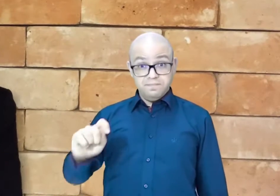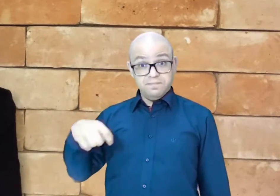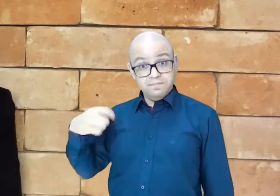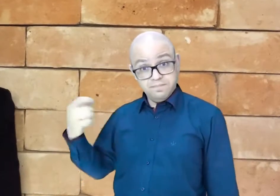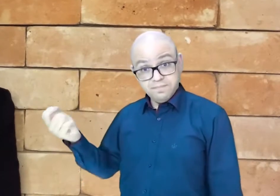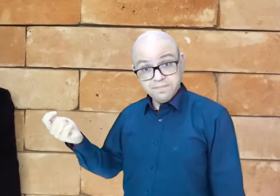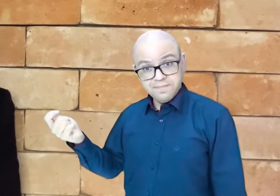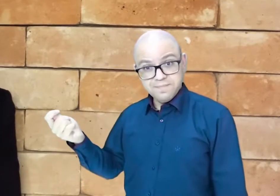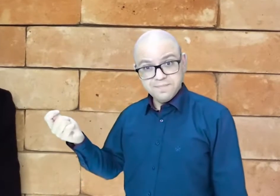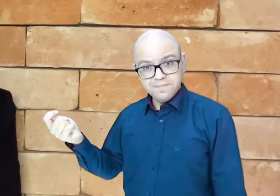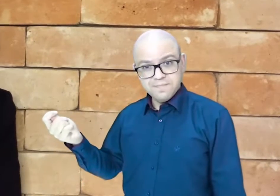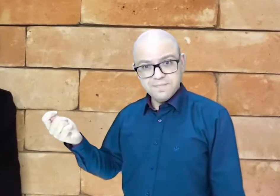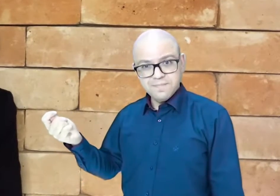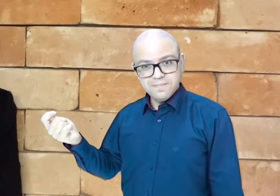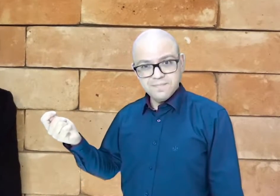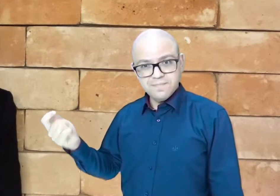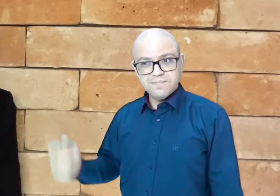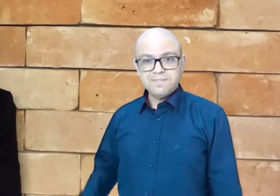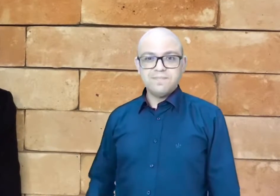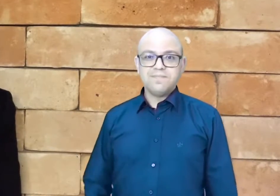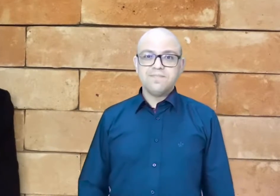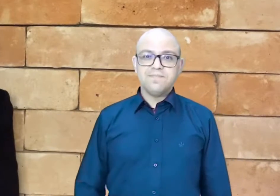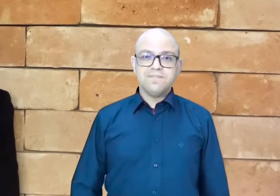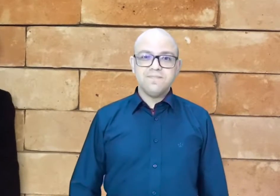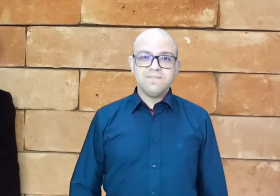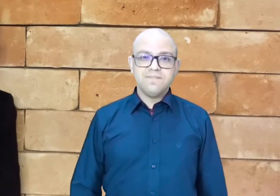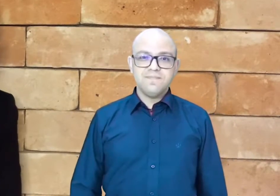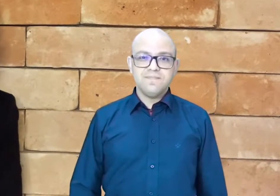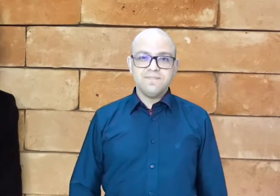O meu sinal em libras é...